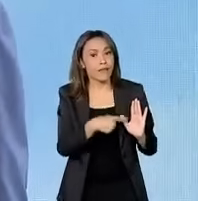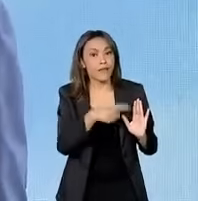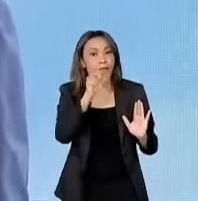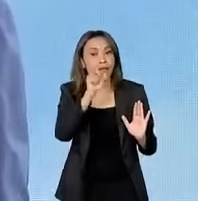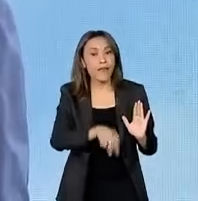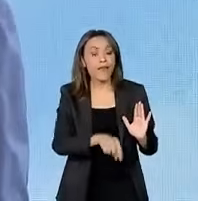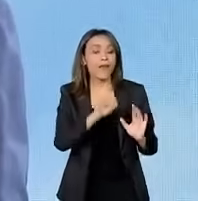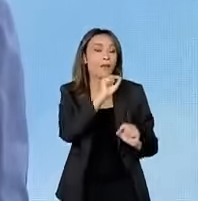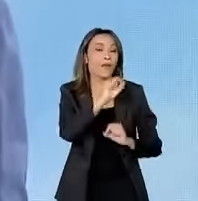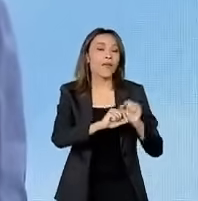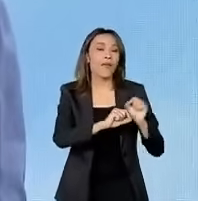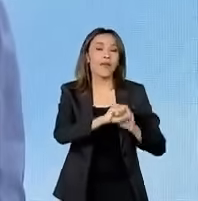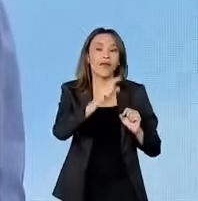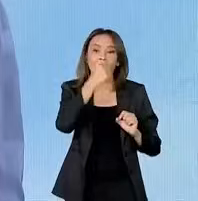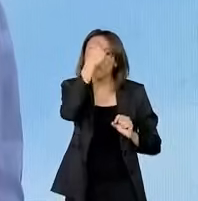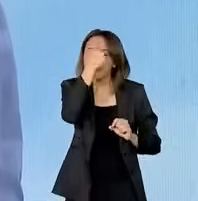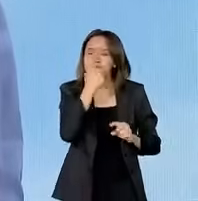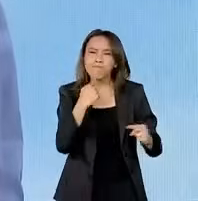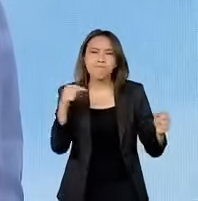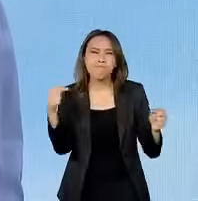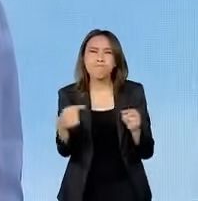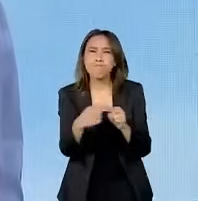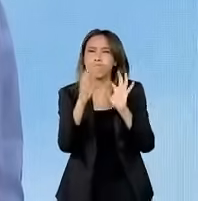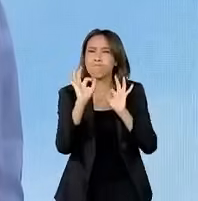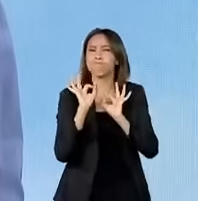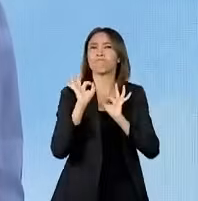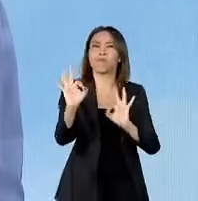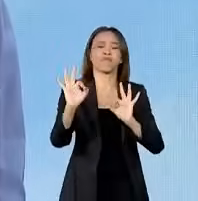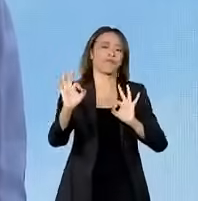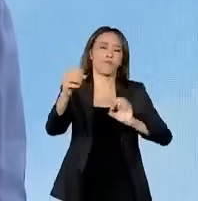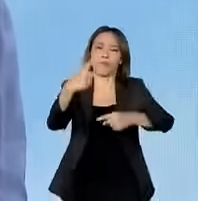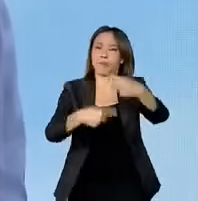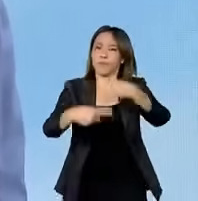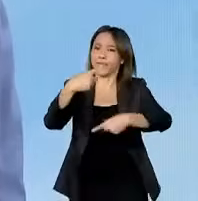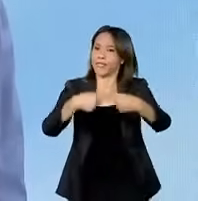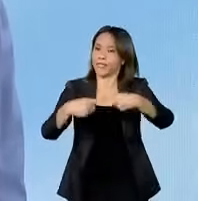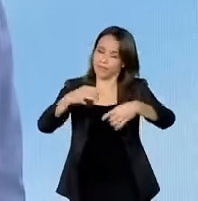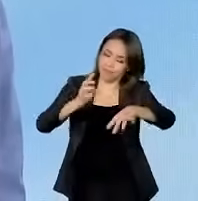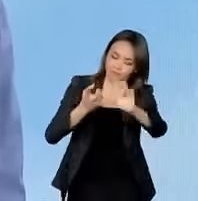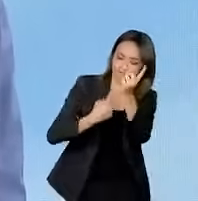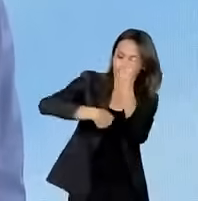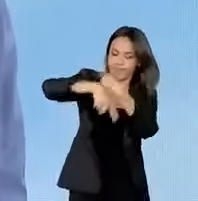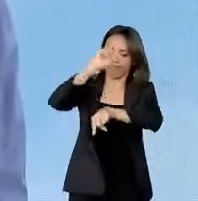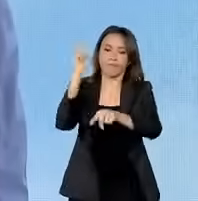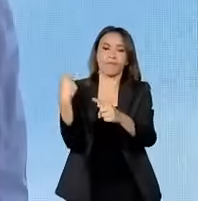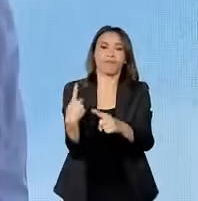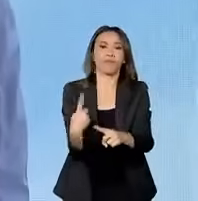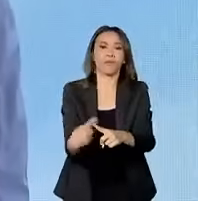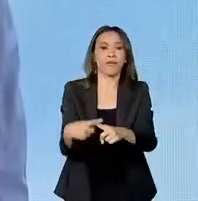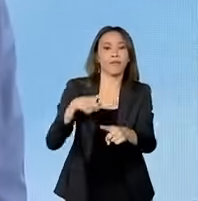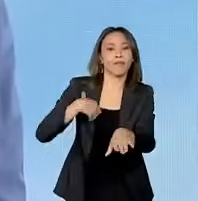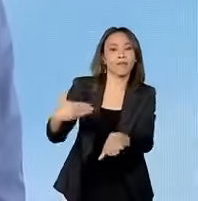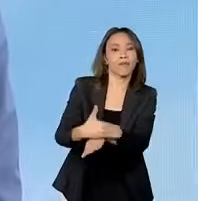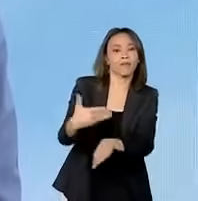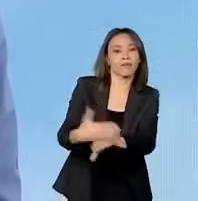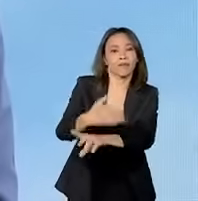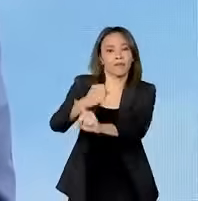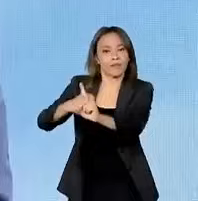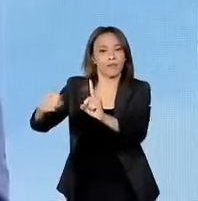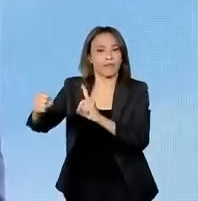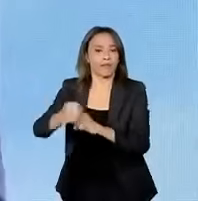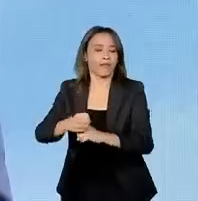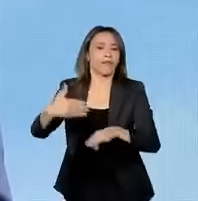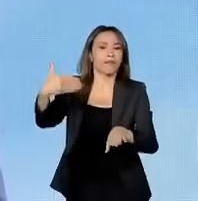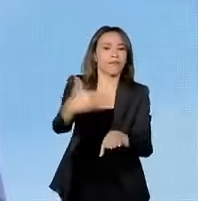cara de uma política que dá certo porque ela é feita com a participação social, com a participação dos